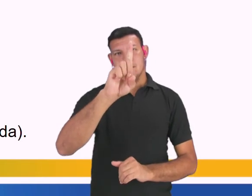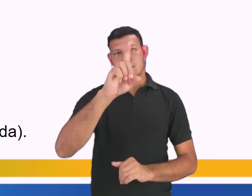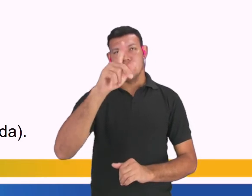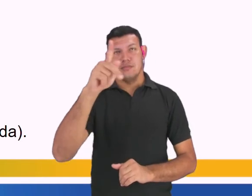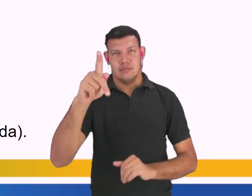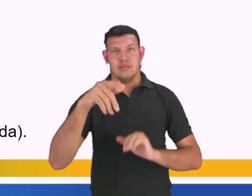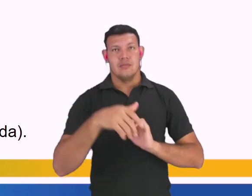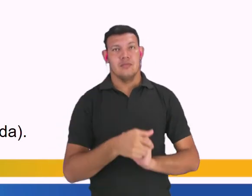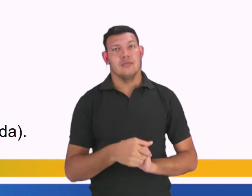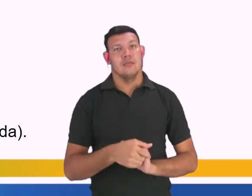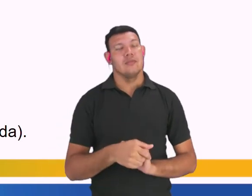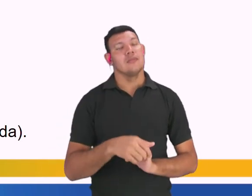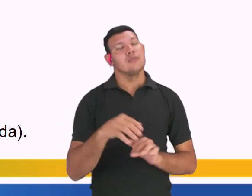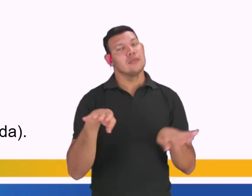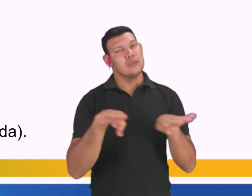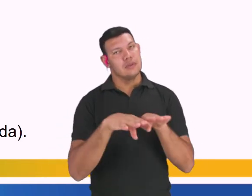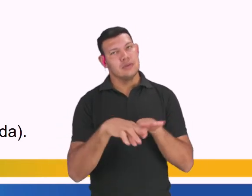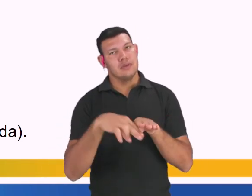NAD também são